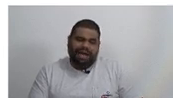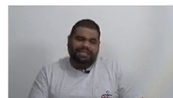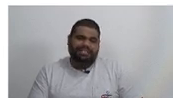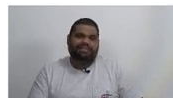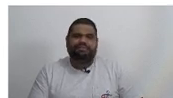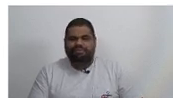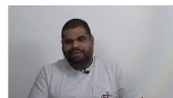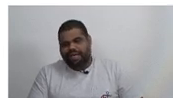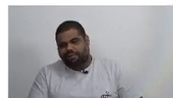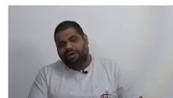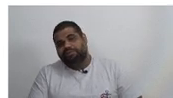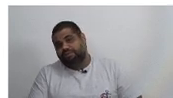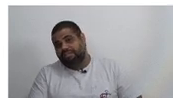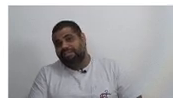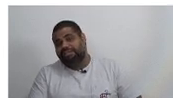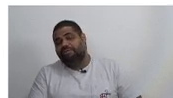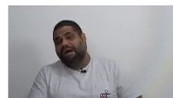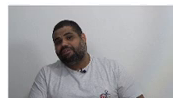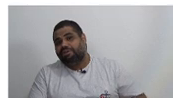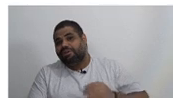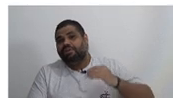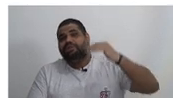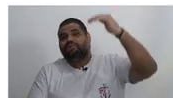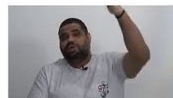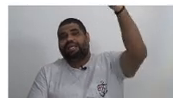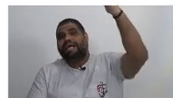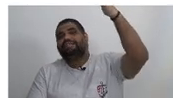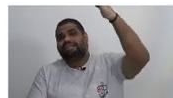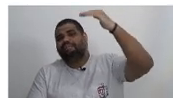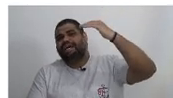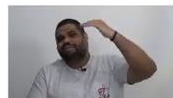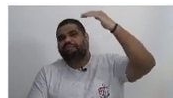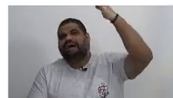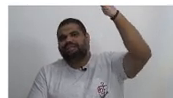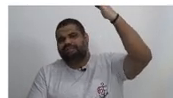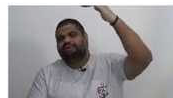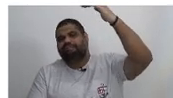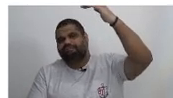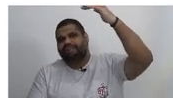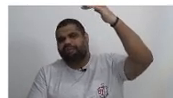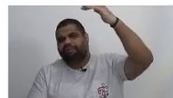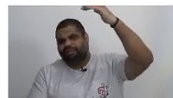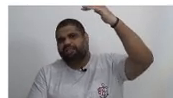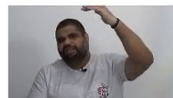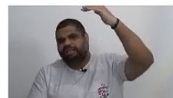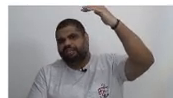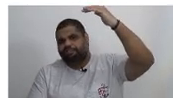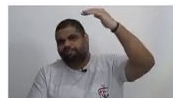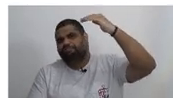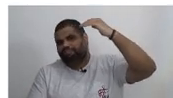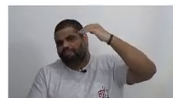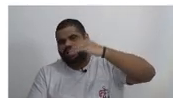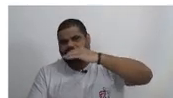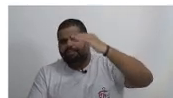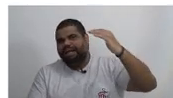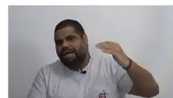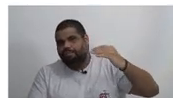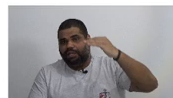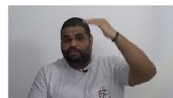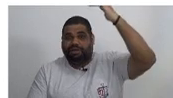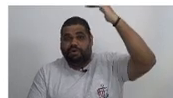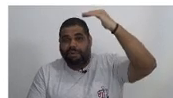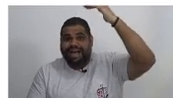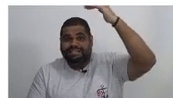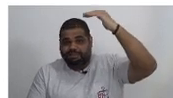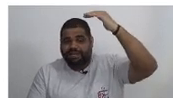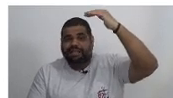minha imagem é quanto? 64. Só que essa imagem é máxima, né? Pelo desenho, né? Da parábola.